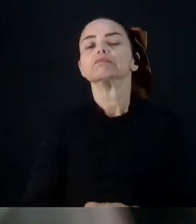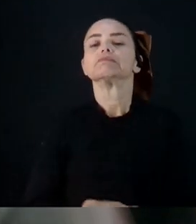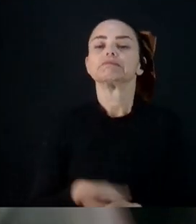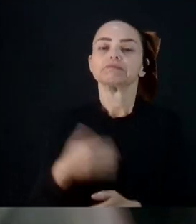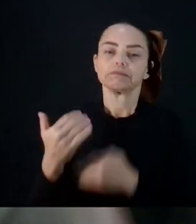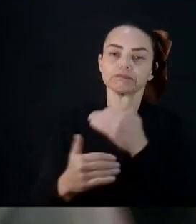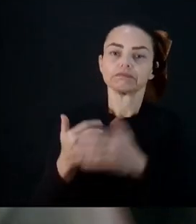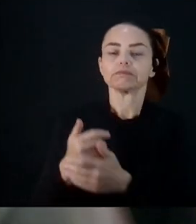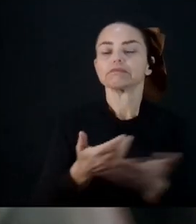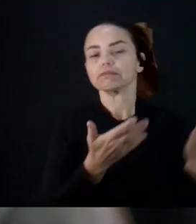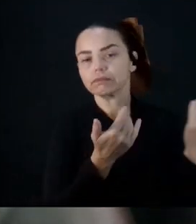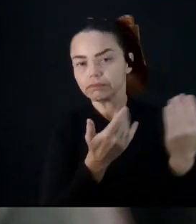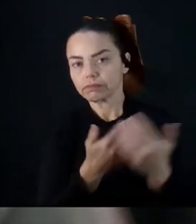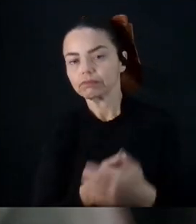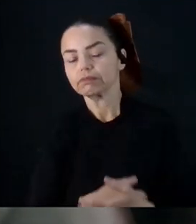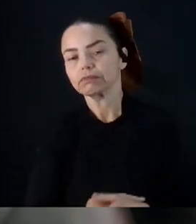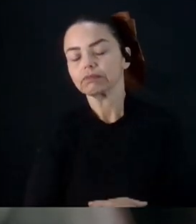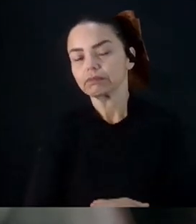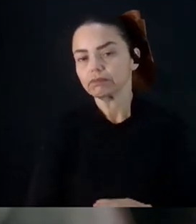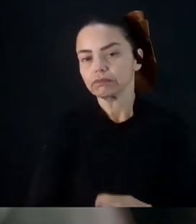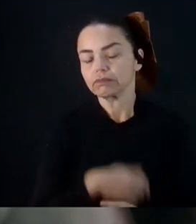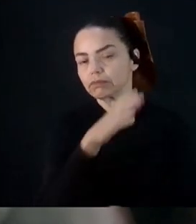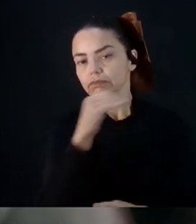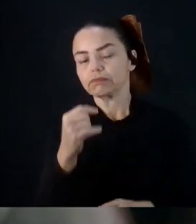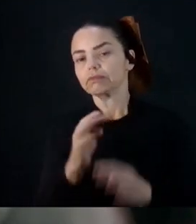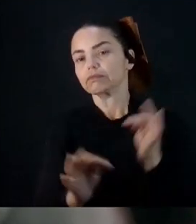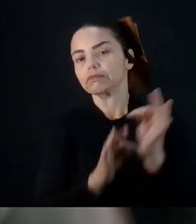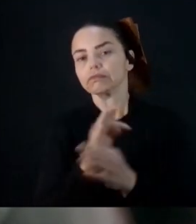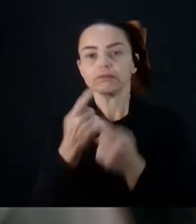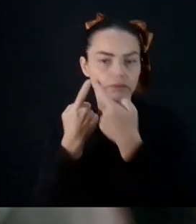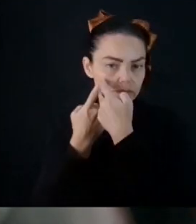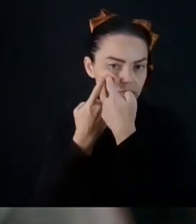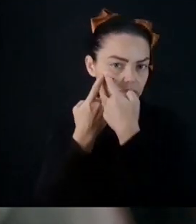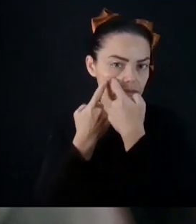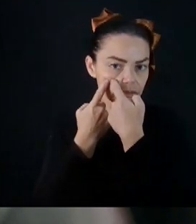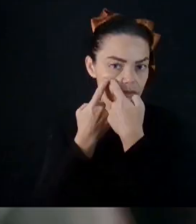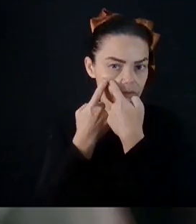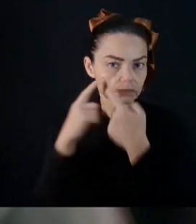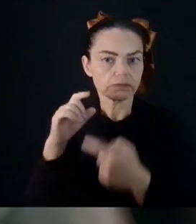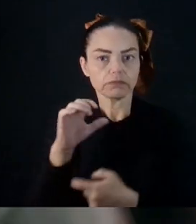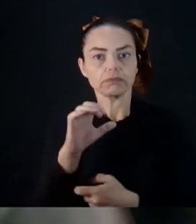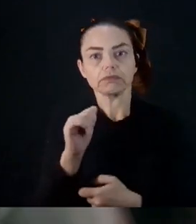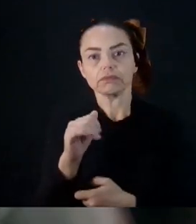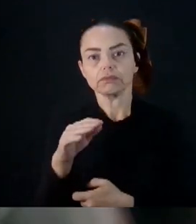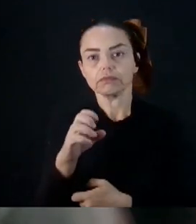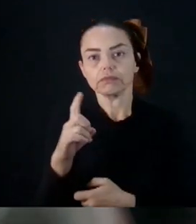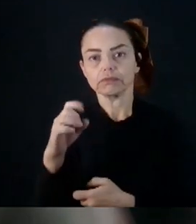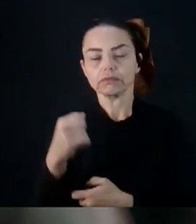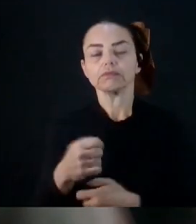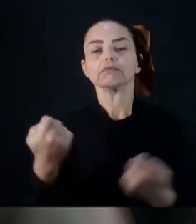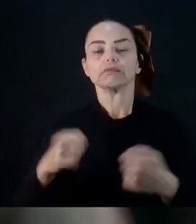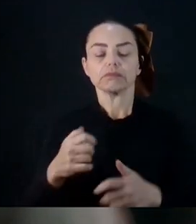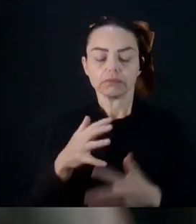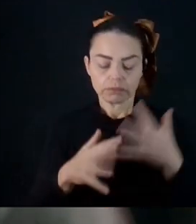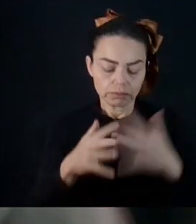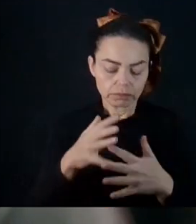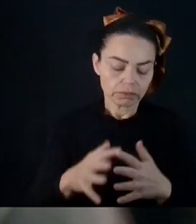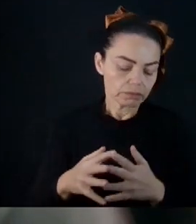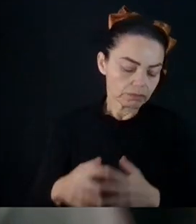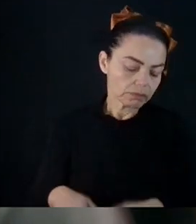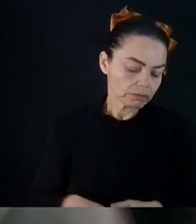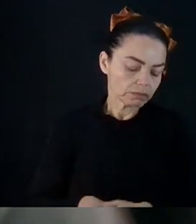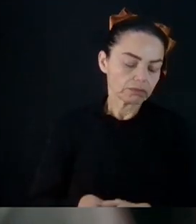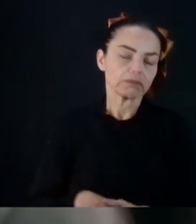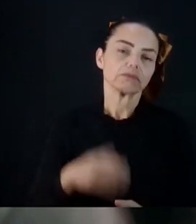adolescente. E os tratamentos para espinha, muitas vezes, são à base de ácidos. Então, sim, vai comprometer, vai ficar vermelho,